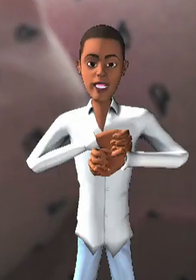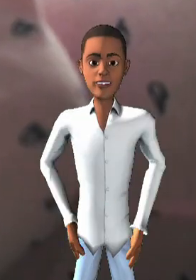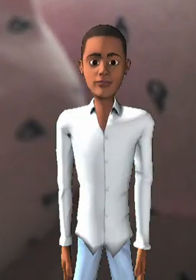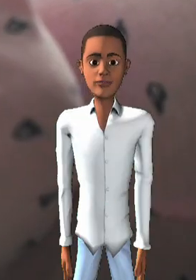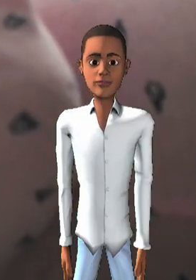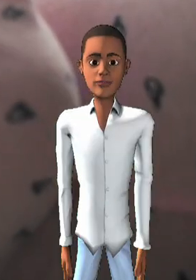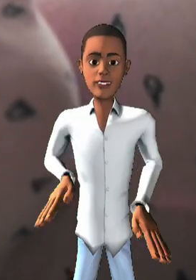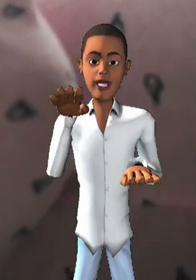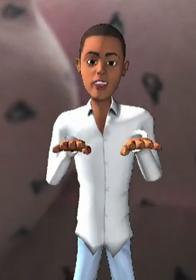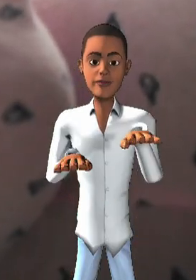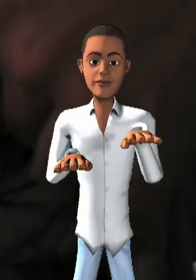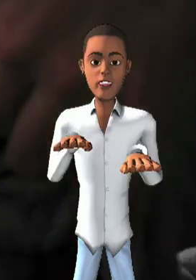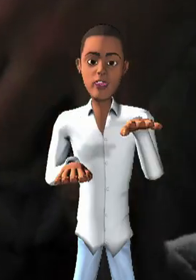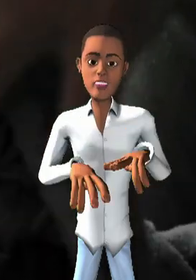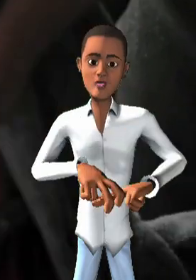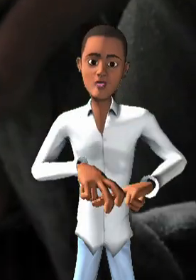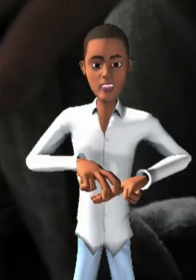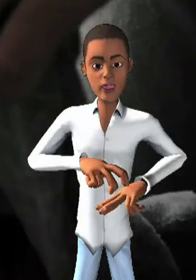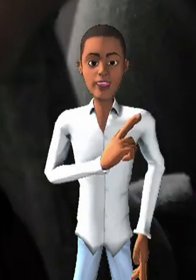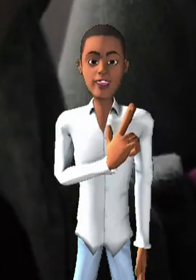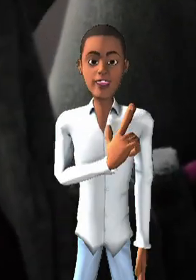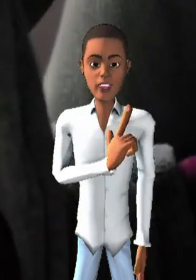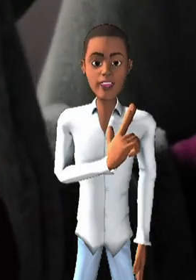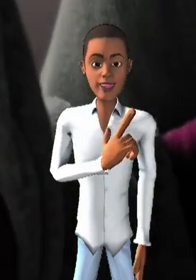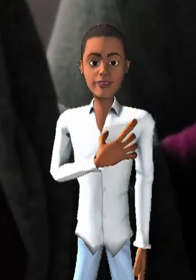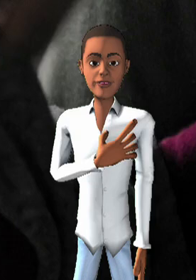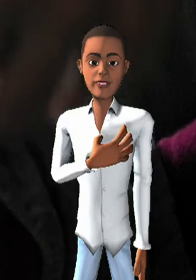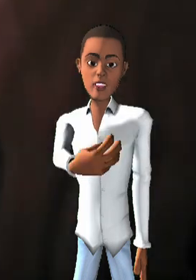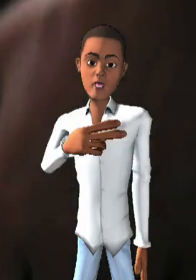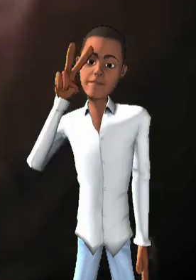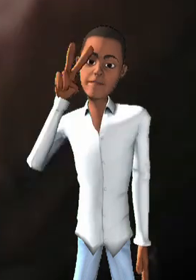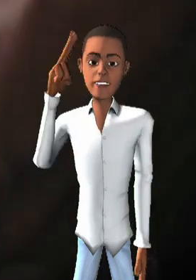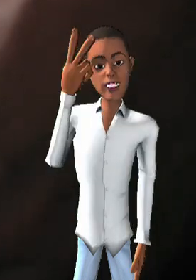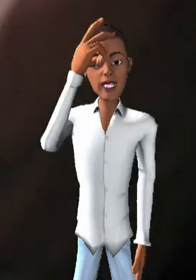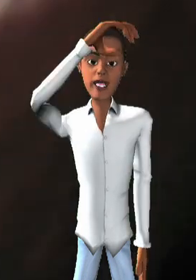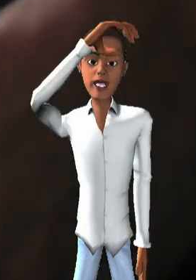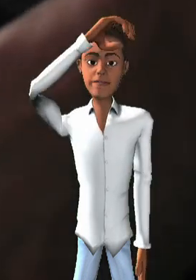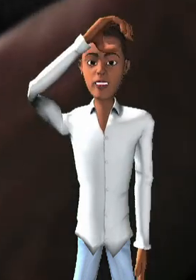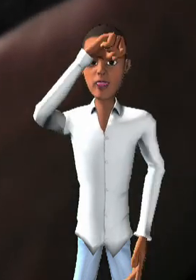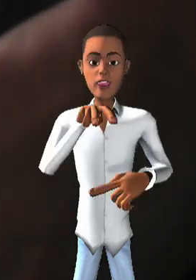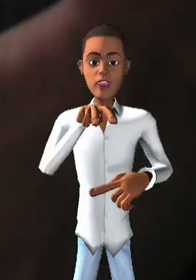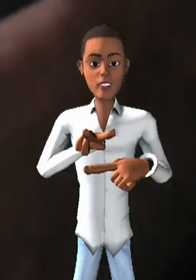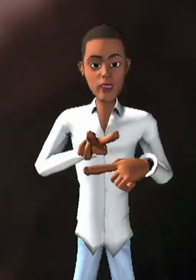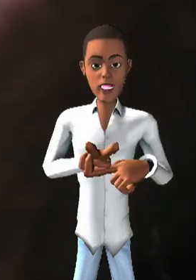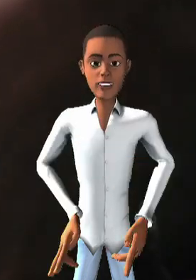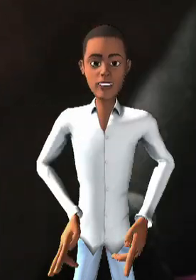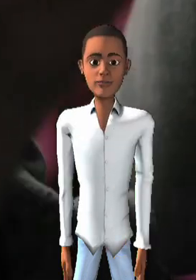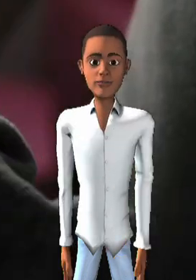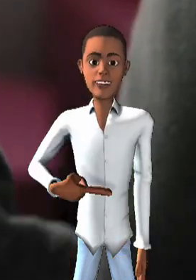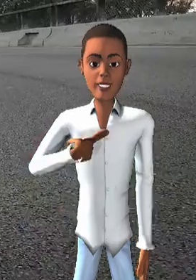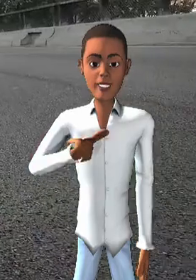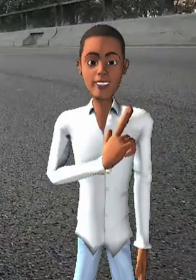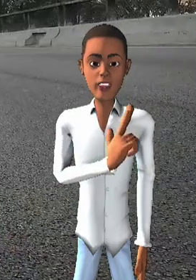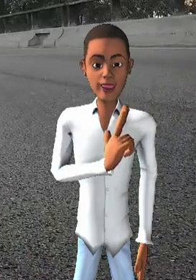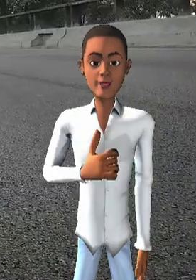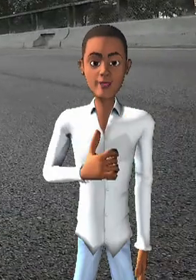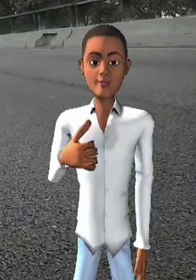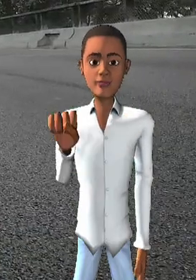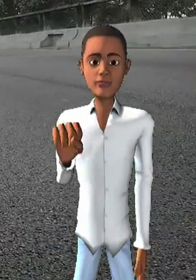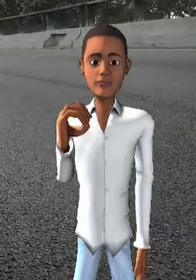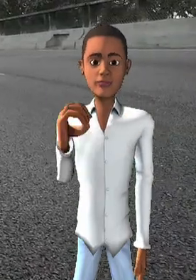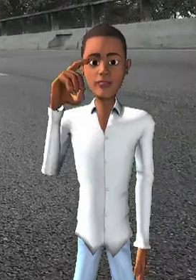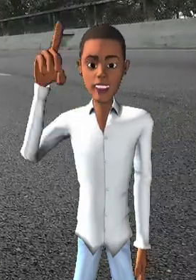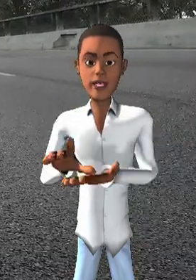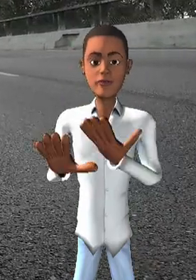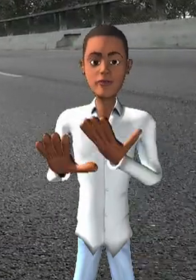cuidado, muitas vezes, né? Pela questão da paternidade, por exemplo, já adulto. Enquanto eu tenho uma